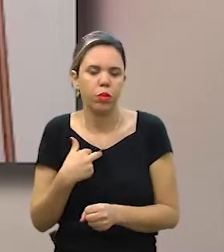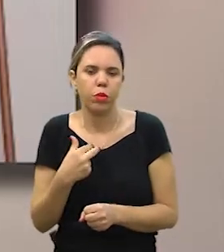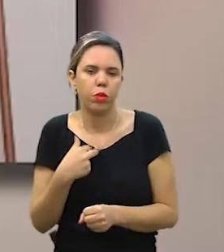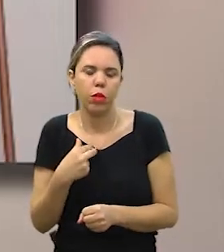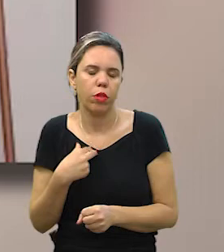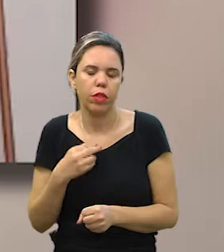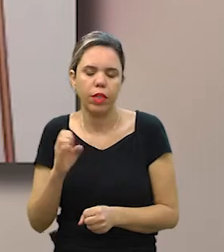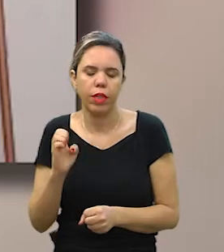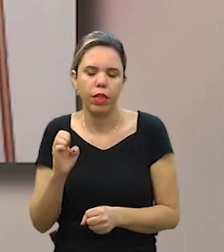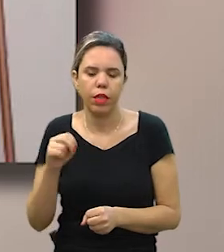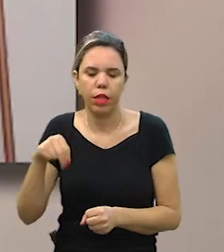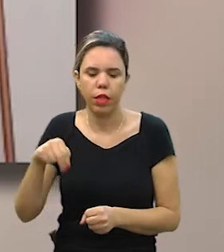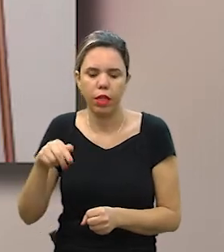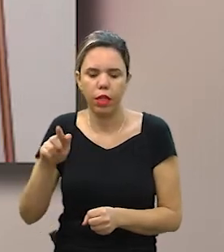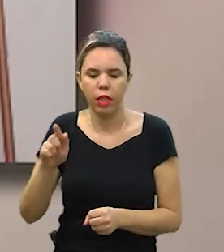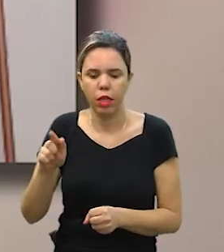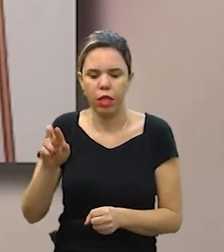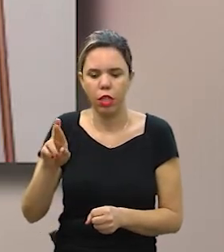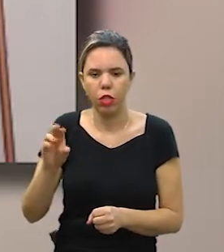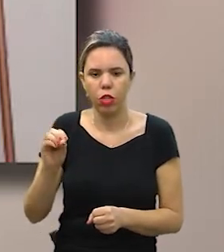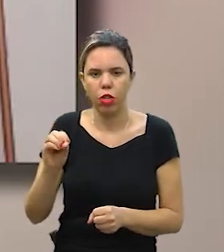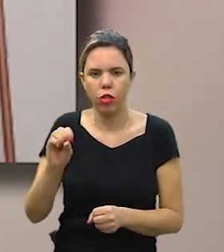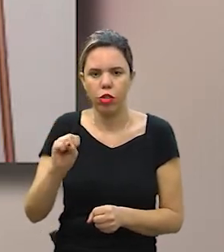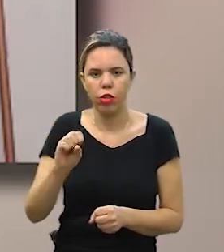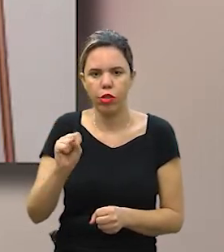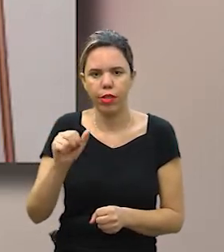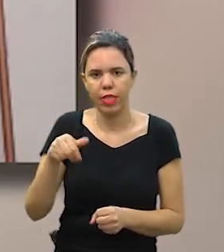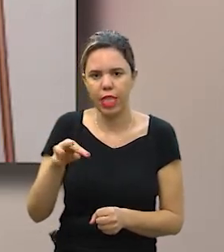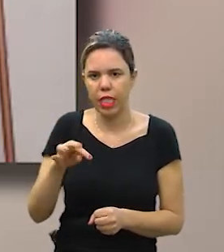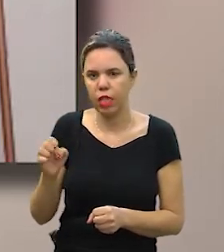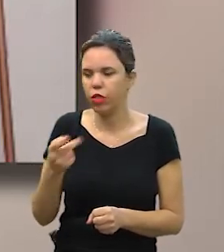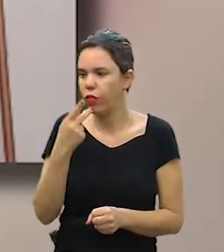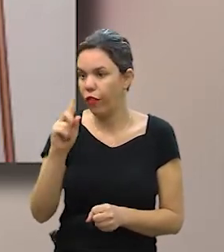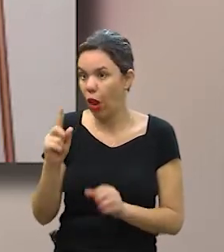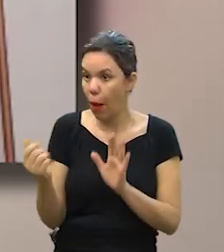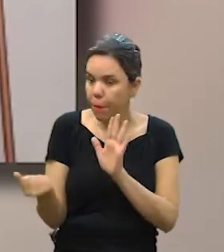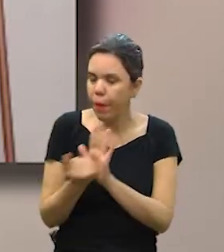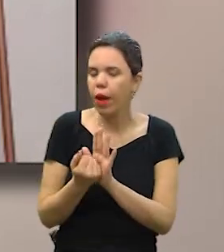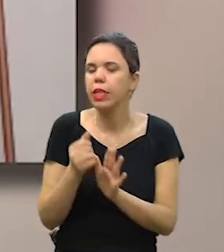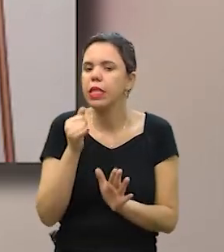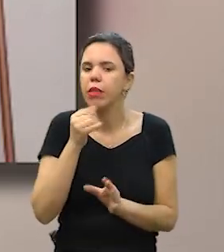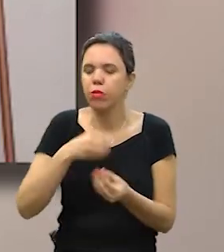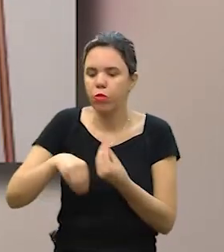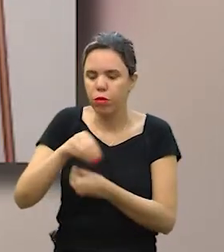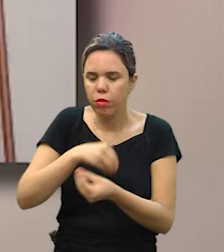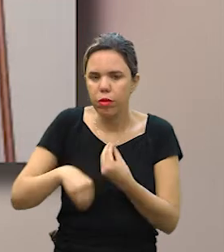Exato, não. Esses engrossantes, para a gente não citar marcas,